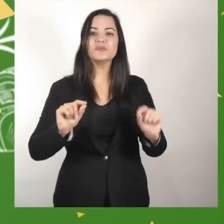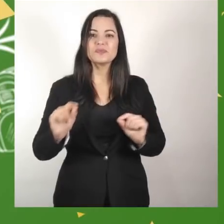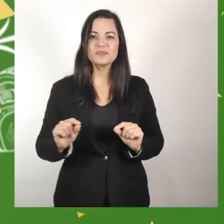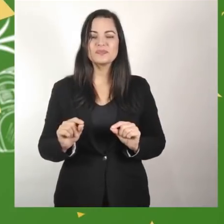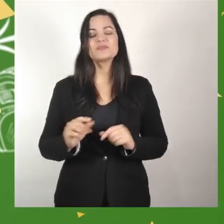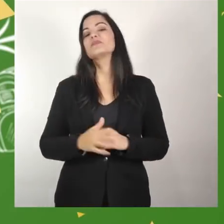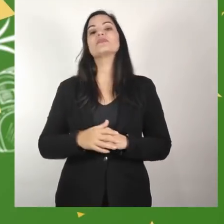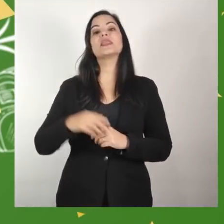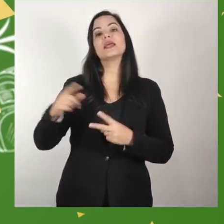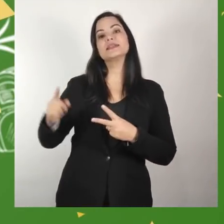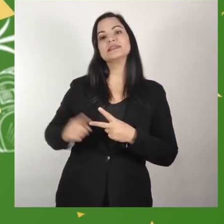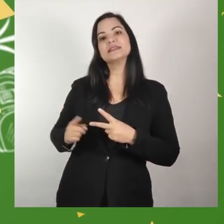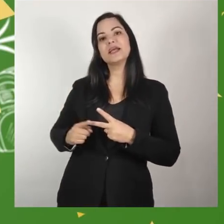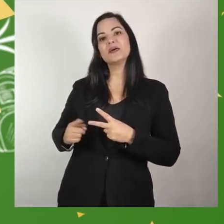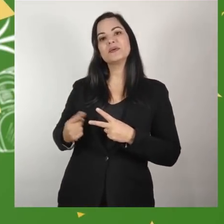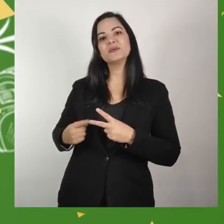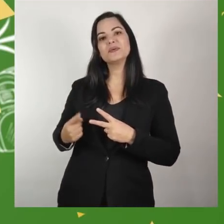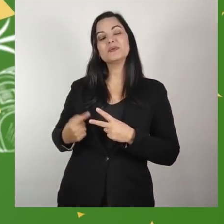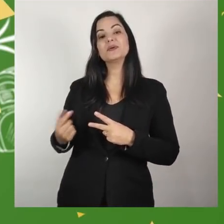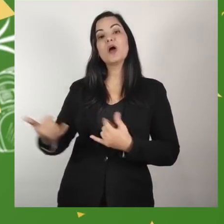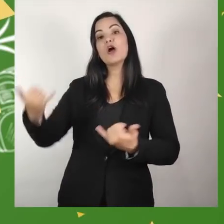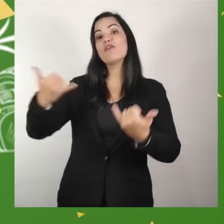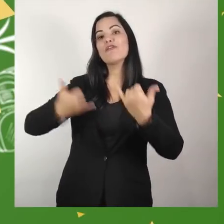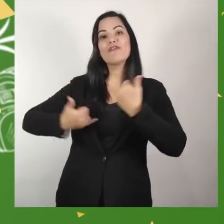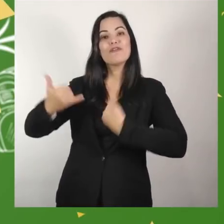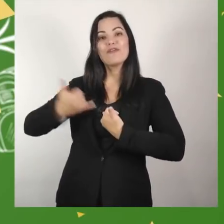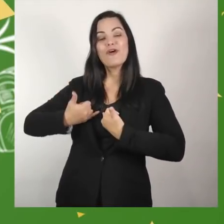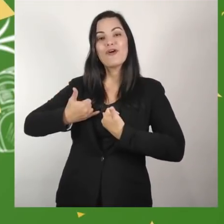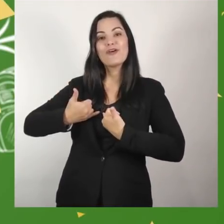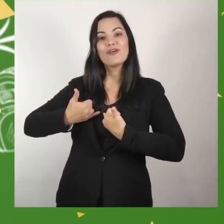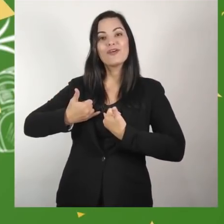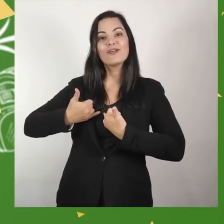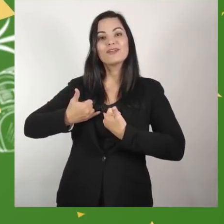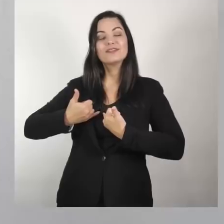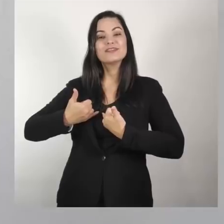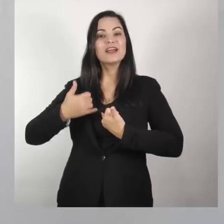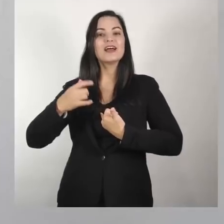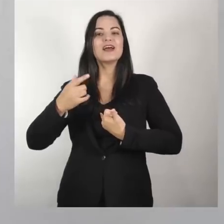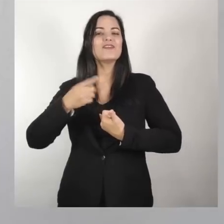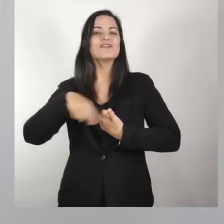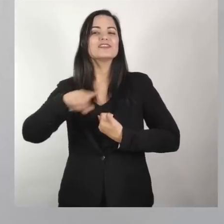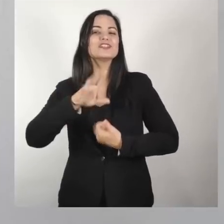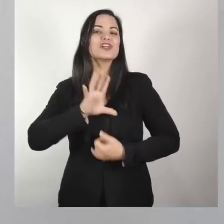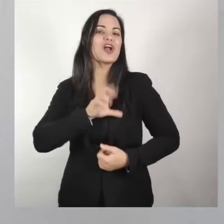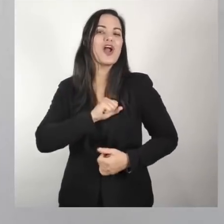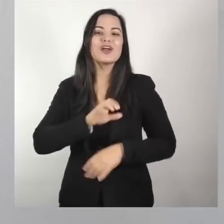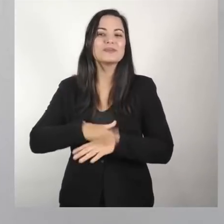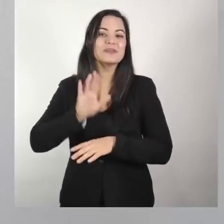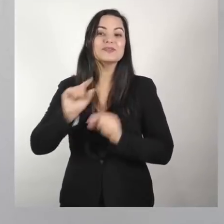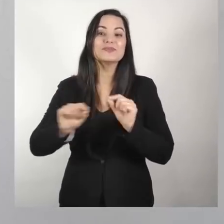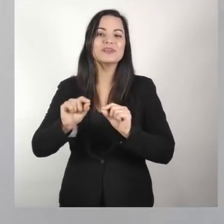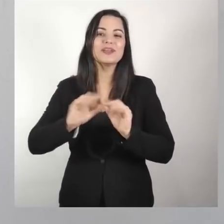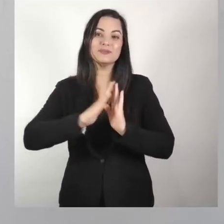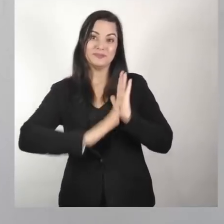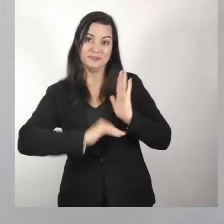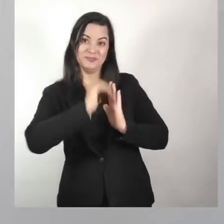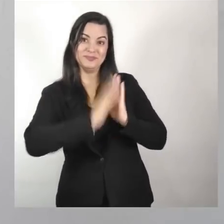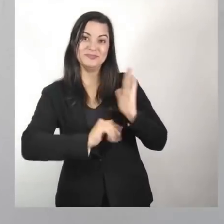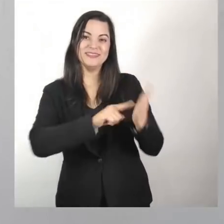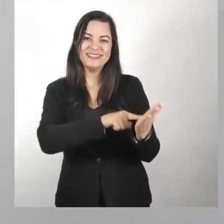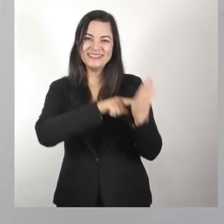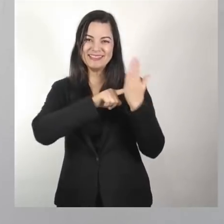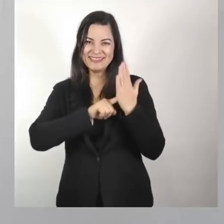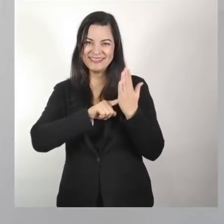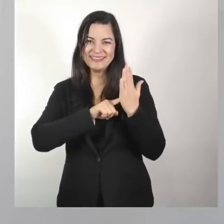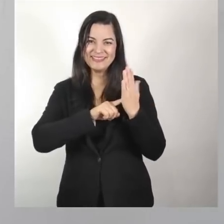da palavra, tá bom? E a segunda parte é me contar por meio de uma obra de arte, uma pintura que vocês